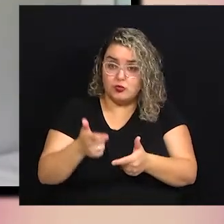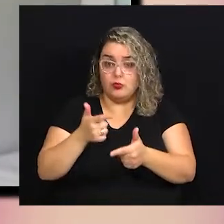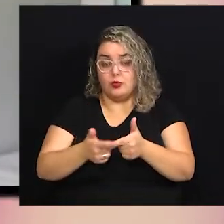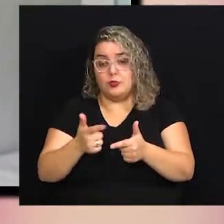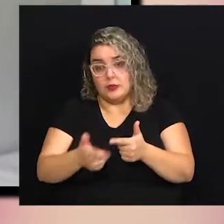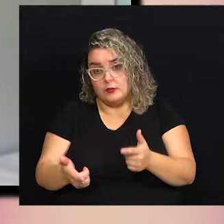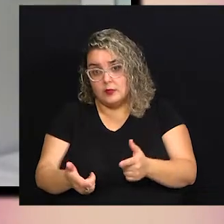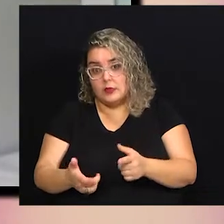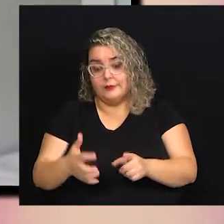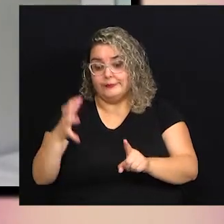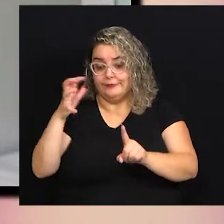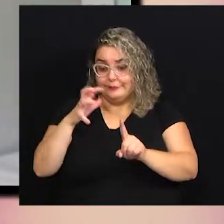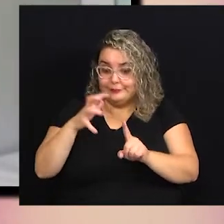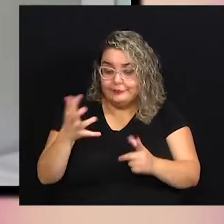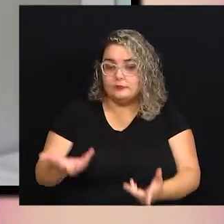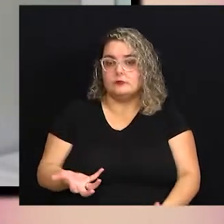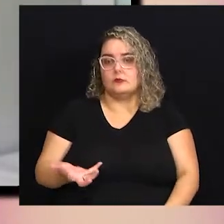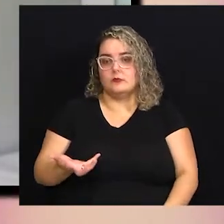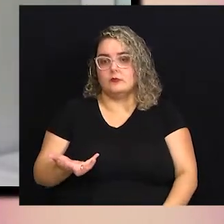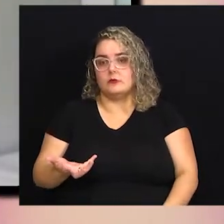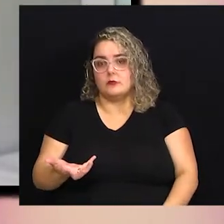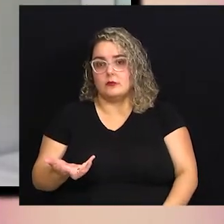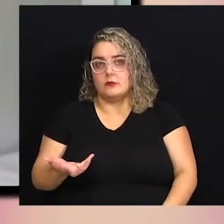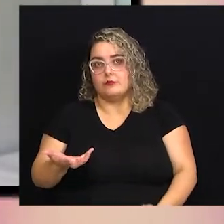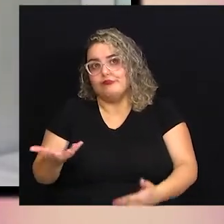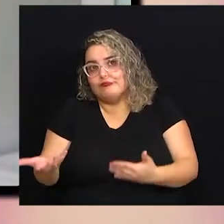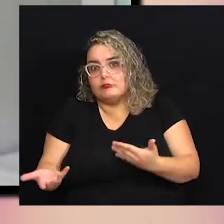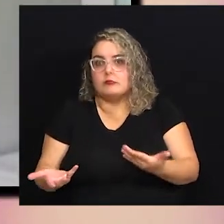impacto, porque é uma coisa eventualmente que né,